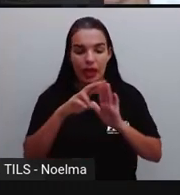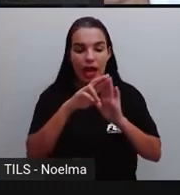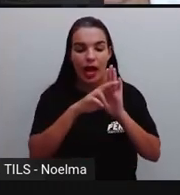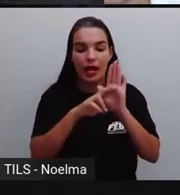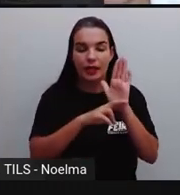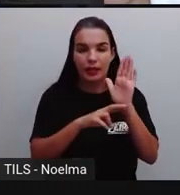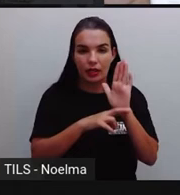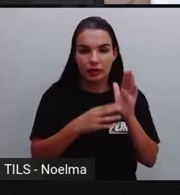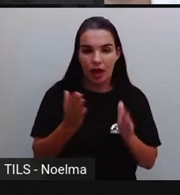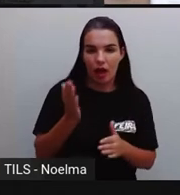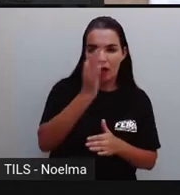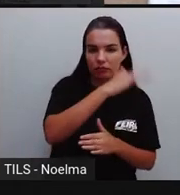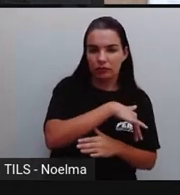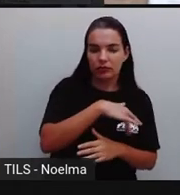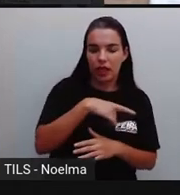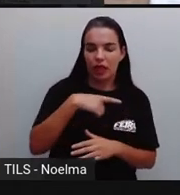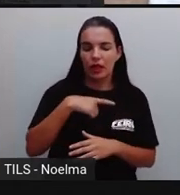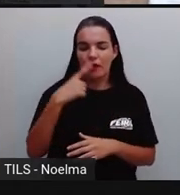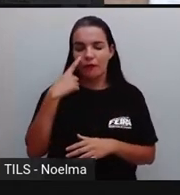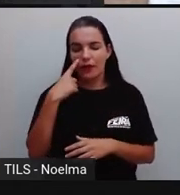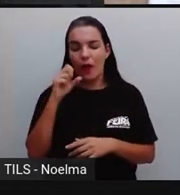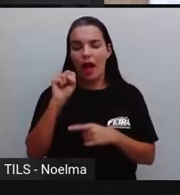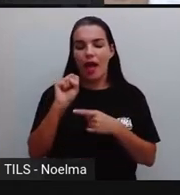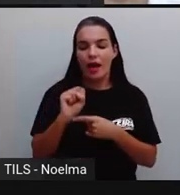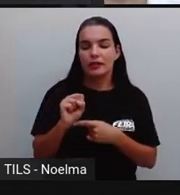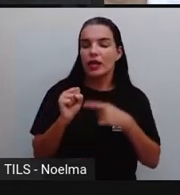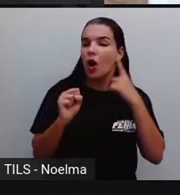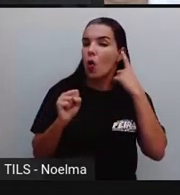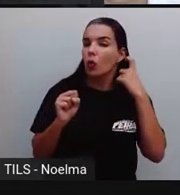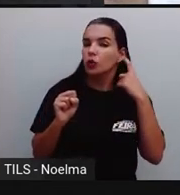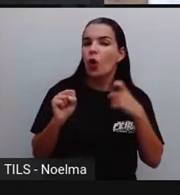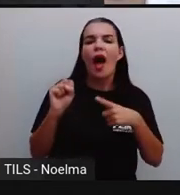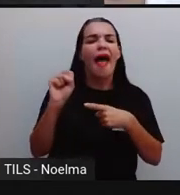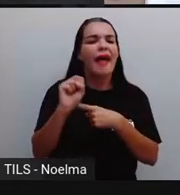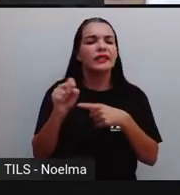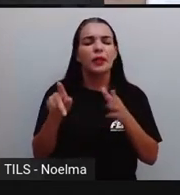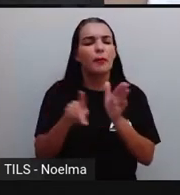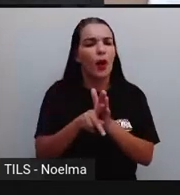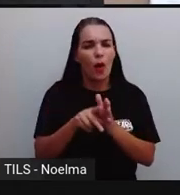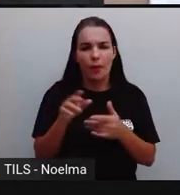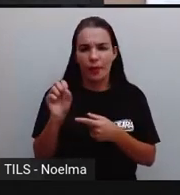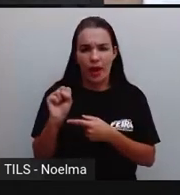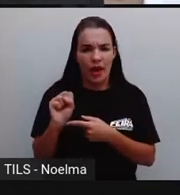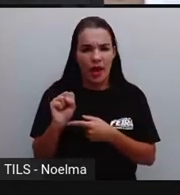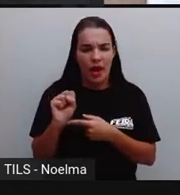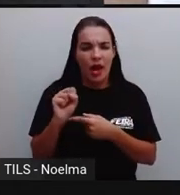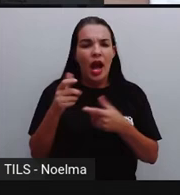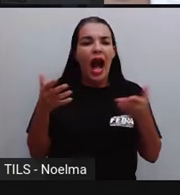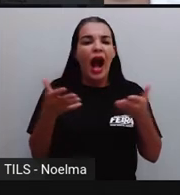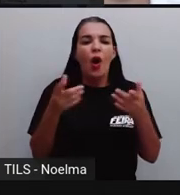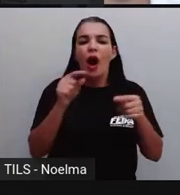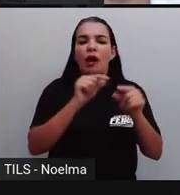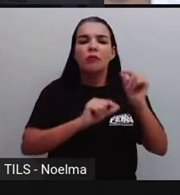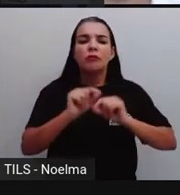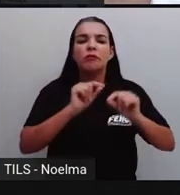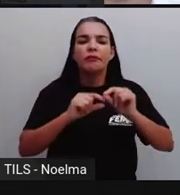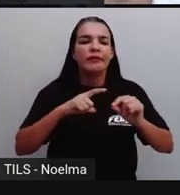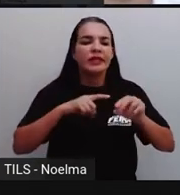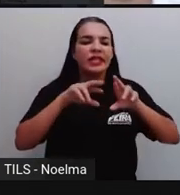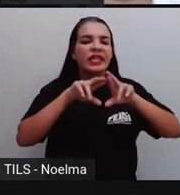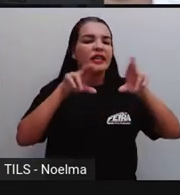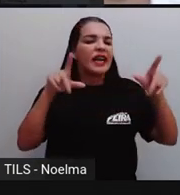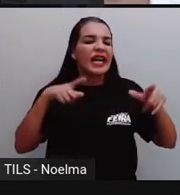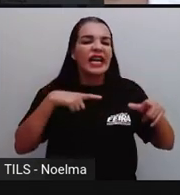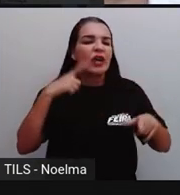regrinha anterior a gente viu a letra si no meio da palavra e tinha som de si e aqui vai ter o som de